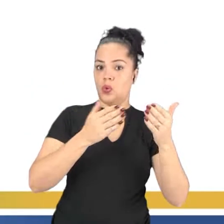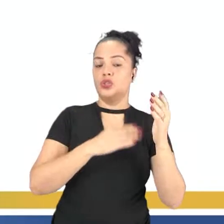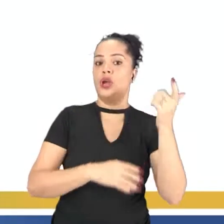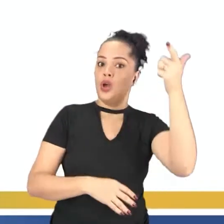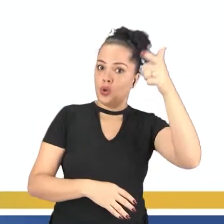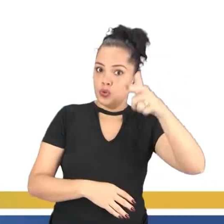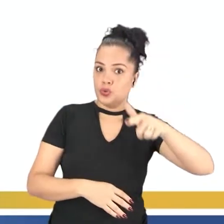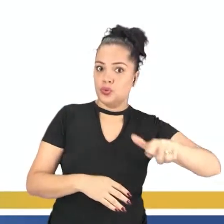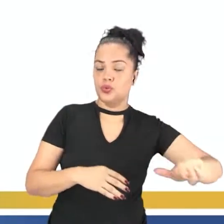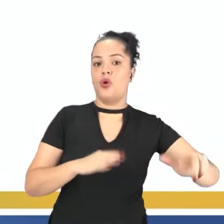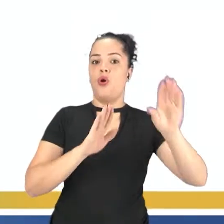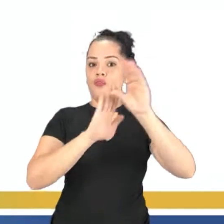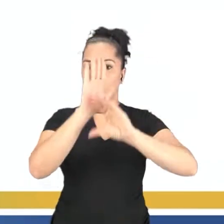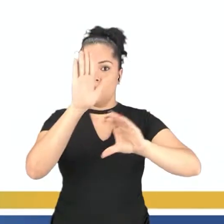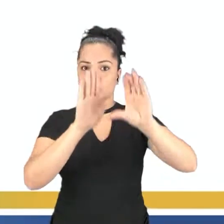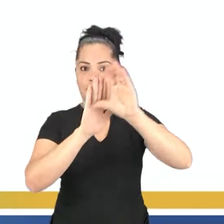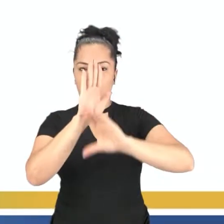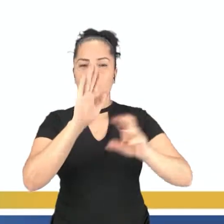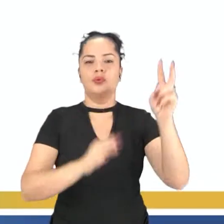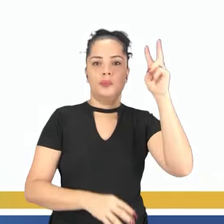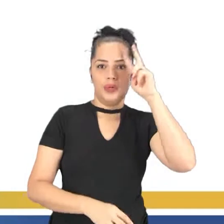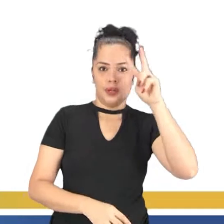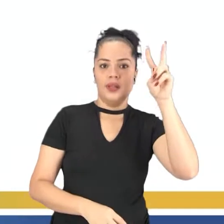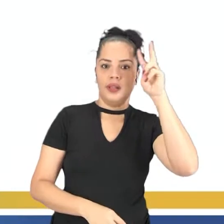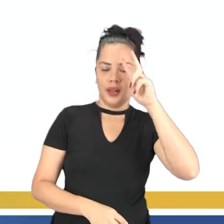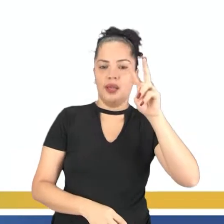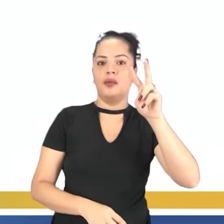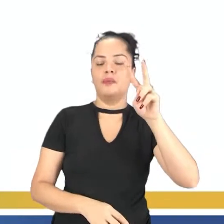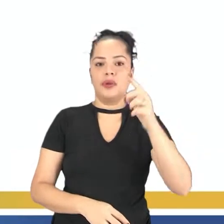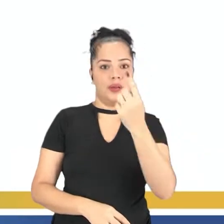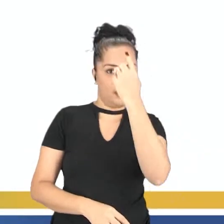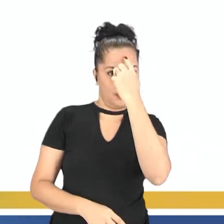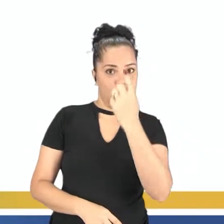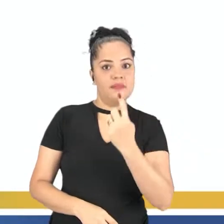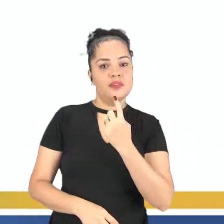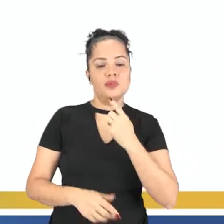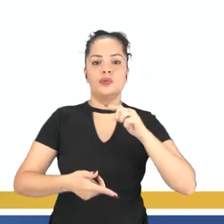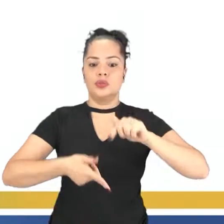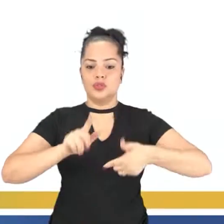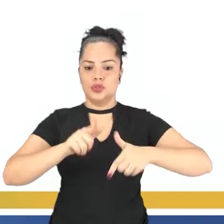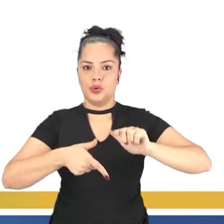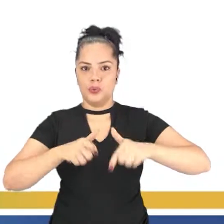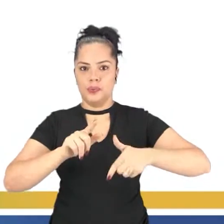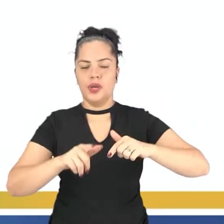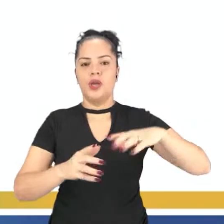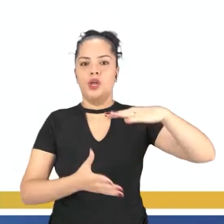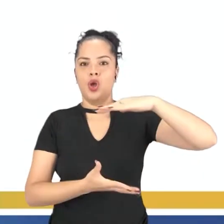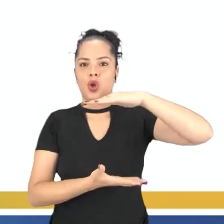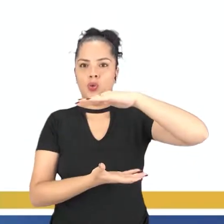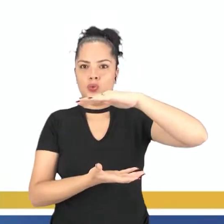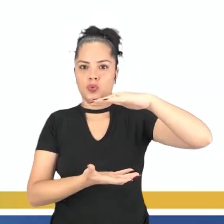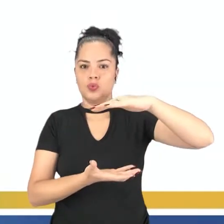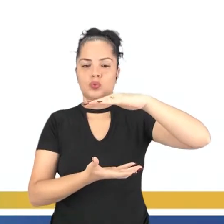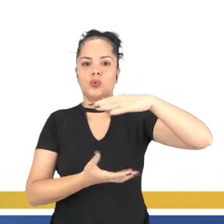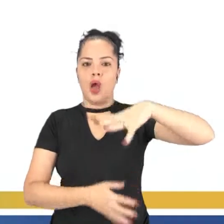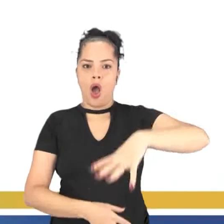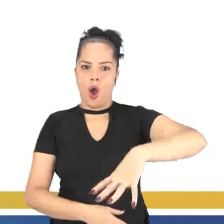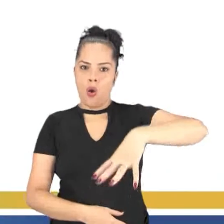propriedades essas figuras geométricas. Falaremos sobre os corpos redondos, cilindro, cone e esfera.